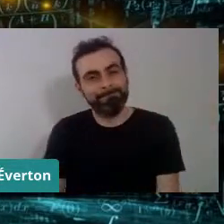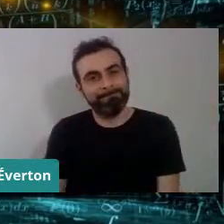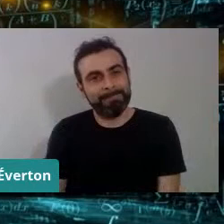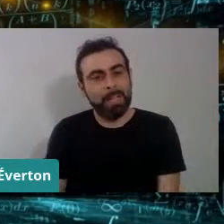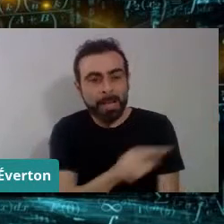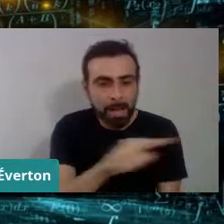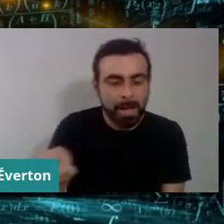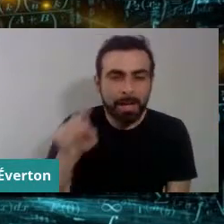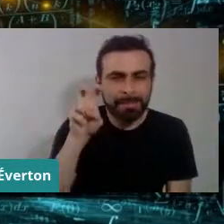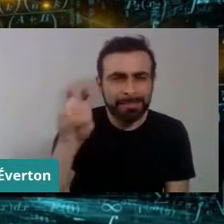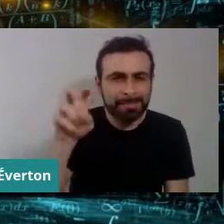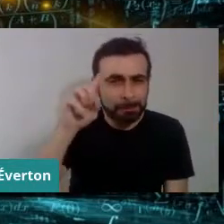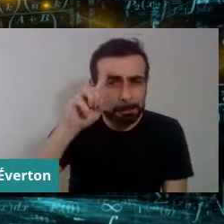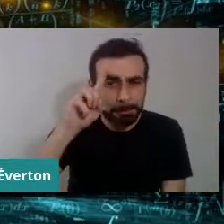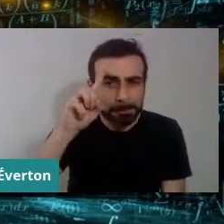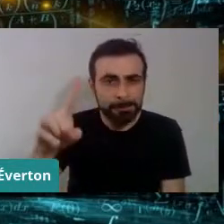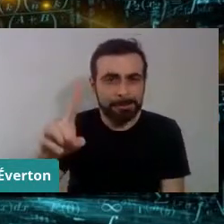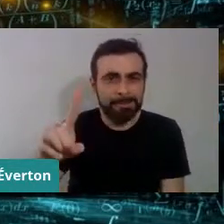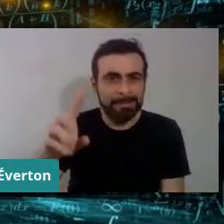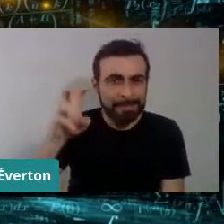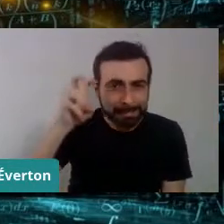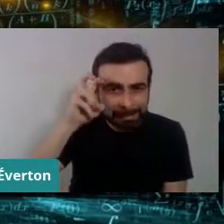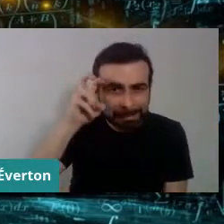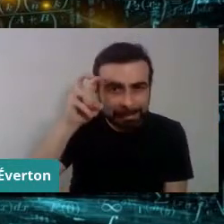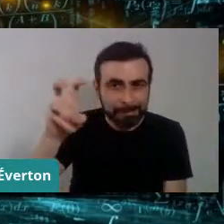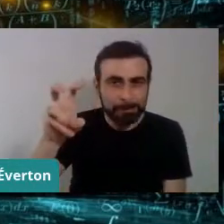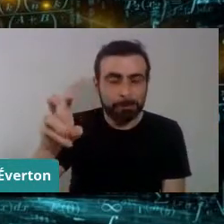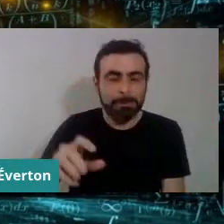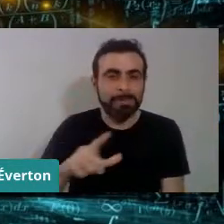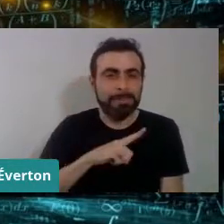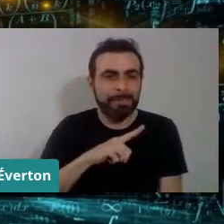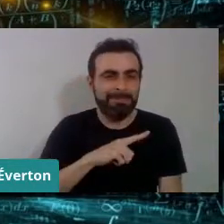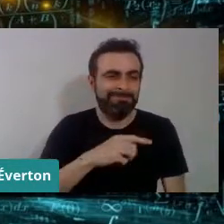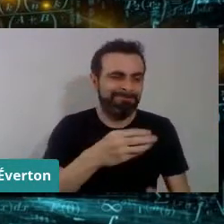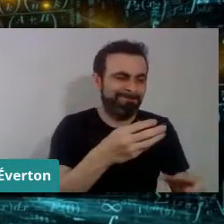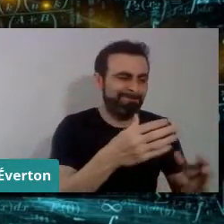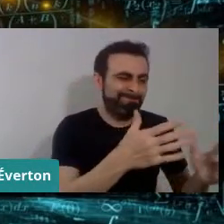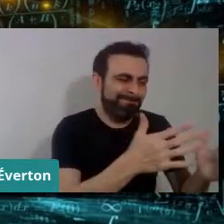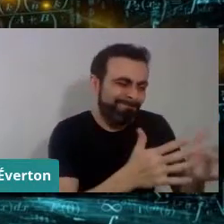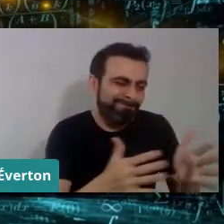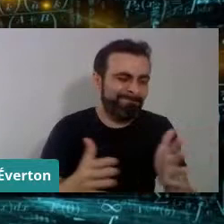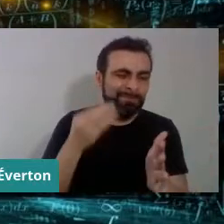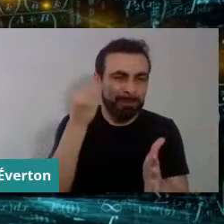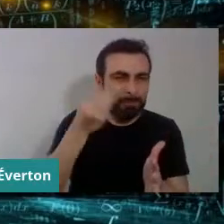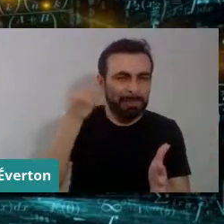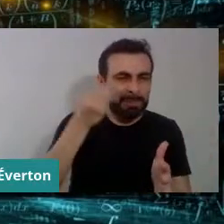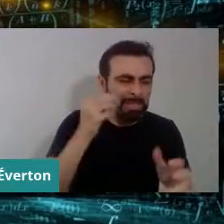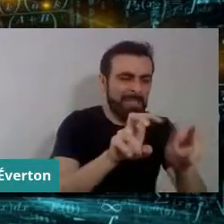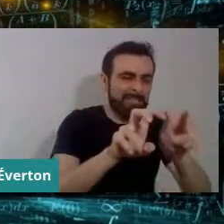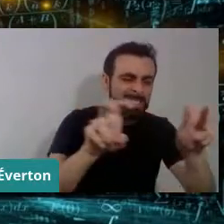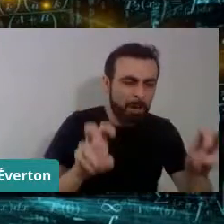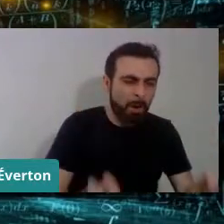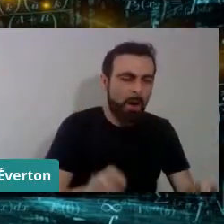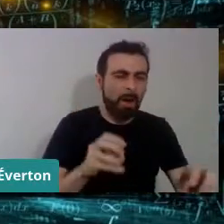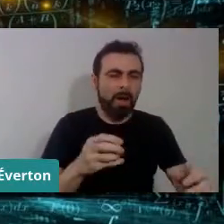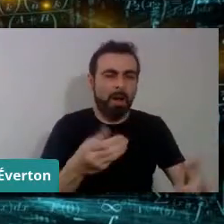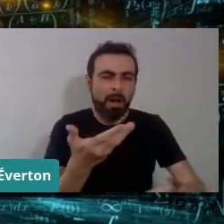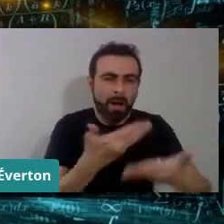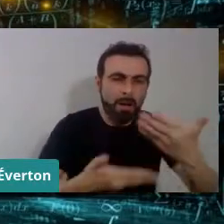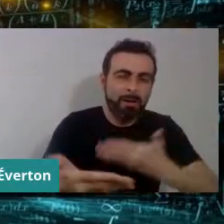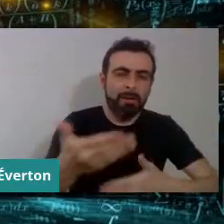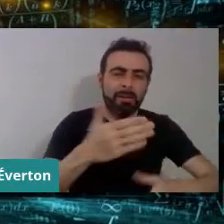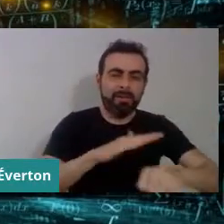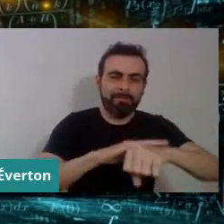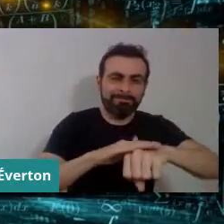grandiosas atividades, trocas de experiências e rodas de conversas, esperamos ter atingido o